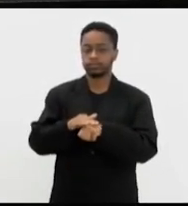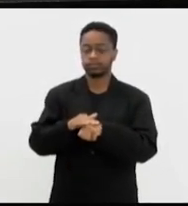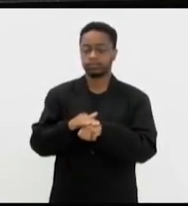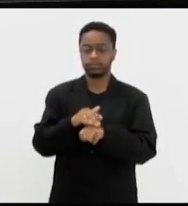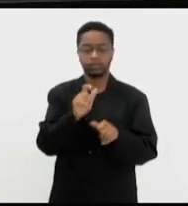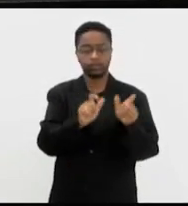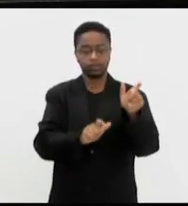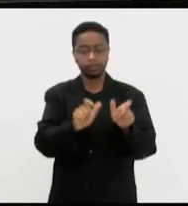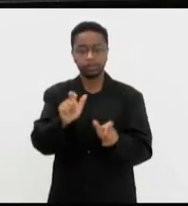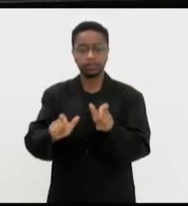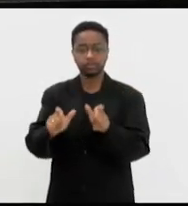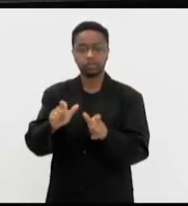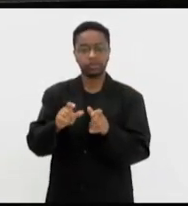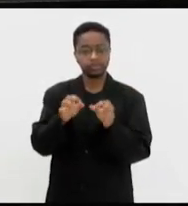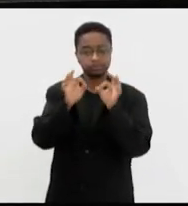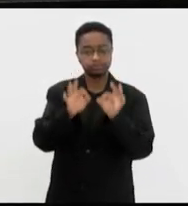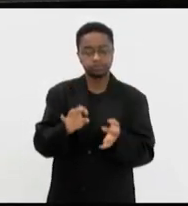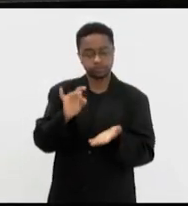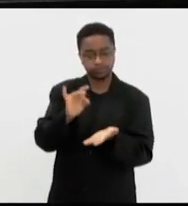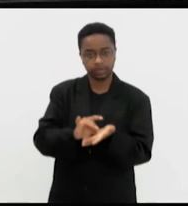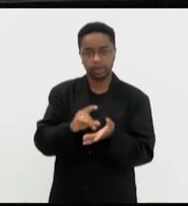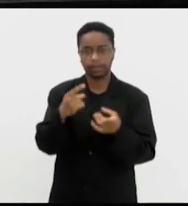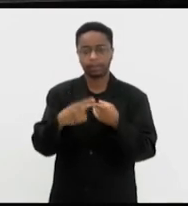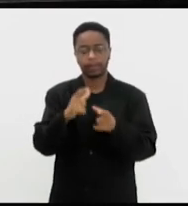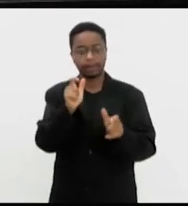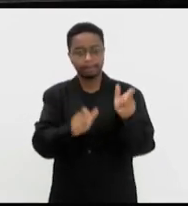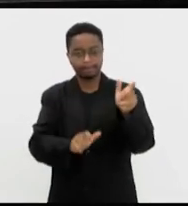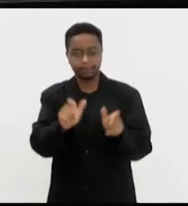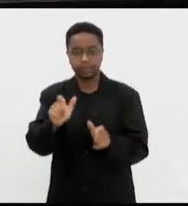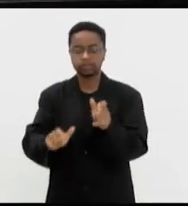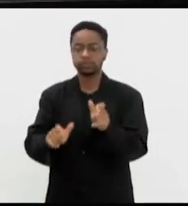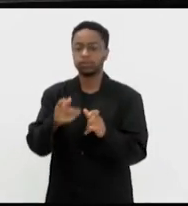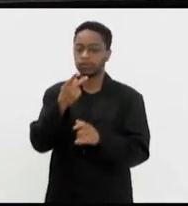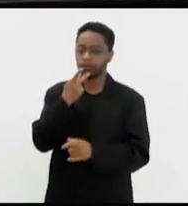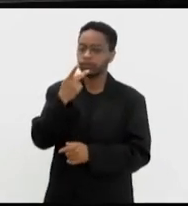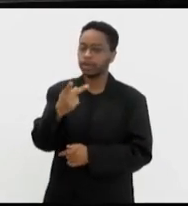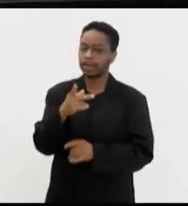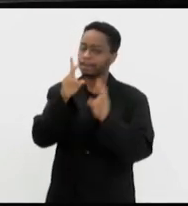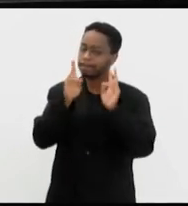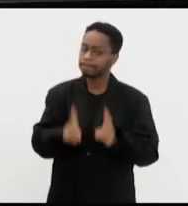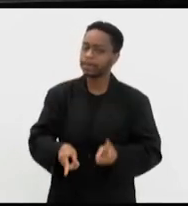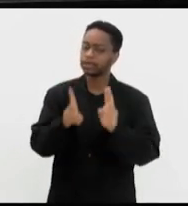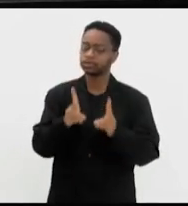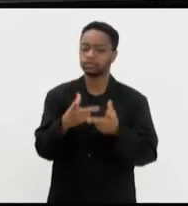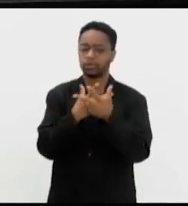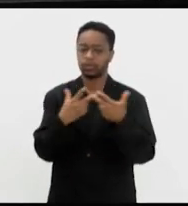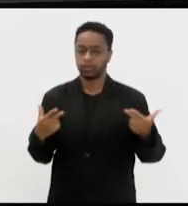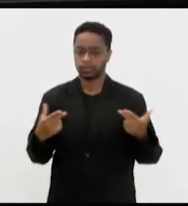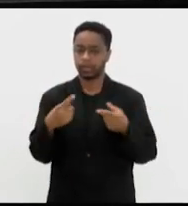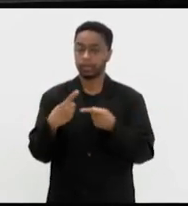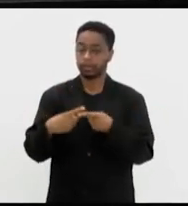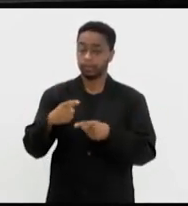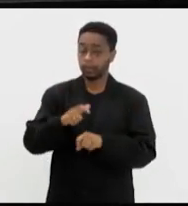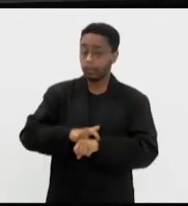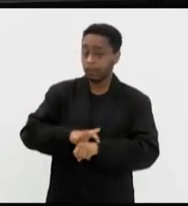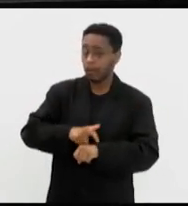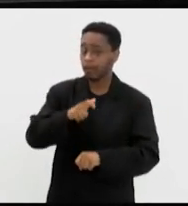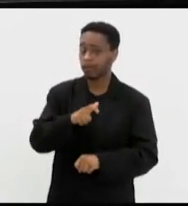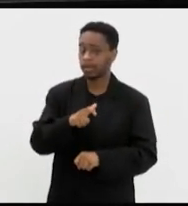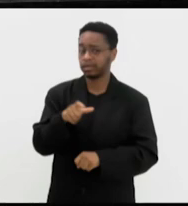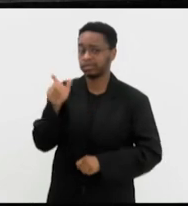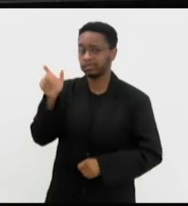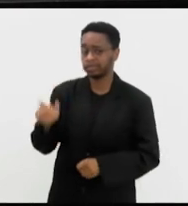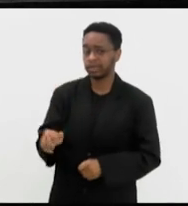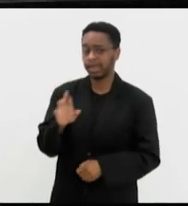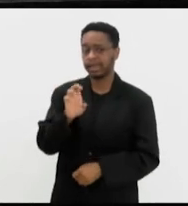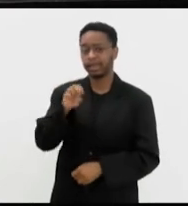pessoas de carne e osso essas pessoas dirão a mesmíssima coisa naquele momento ali a d